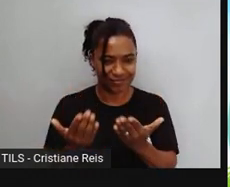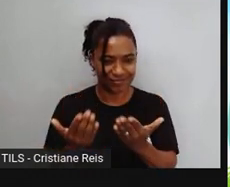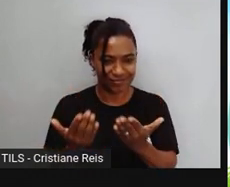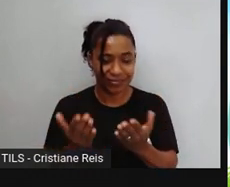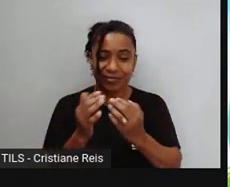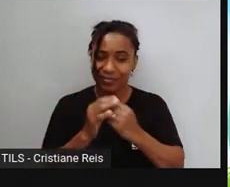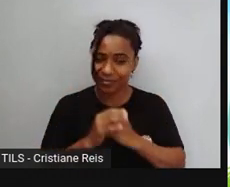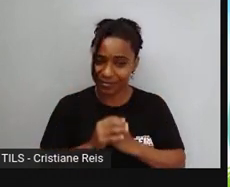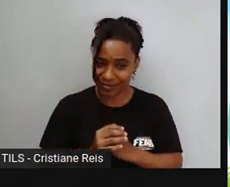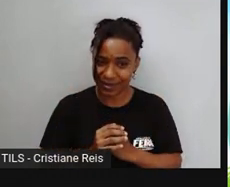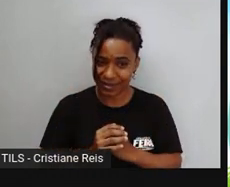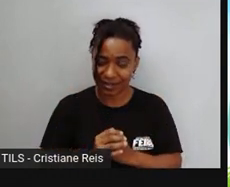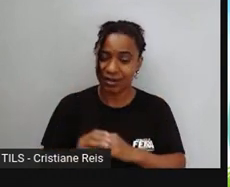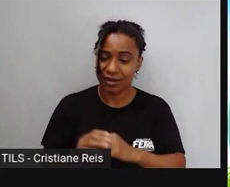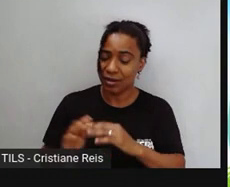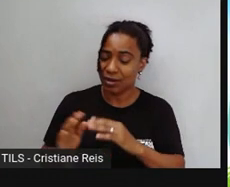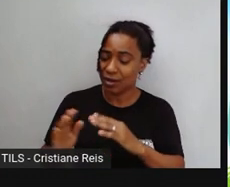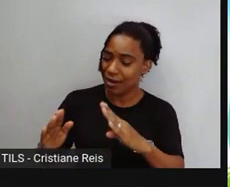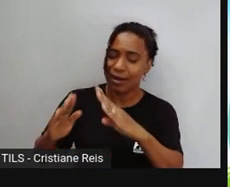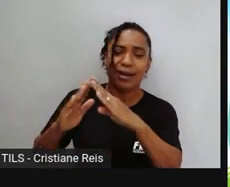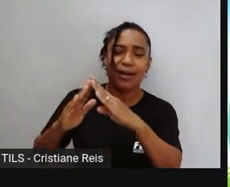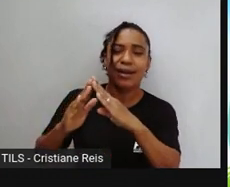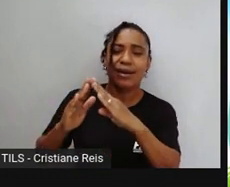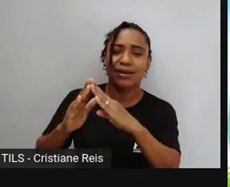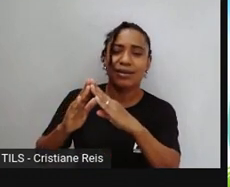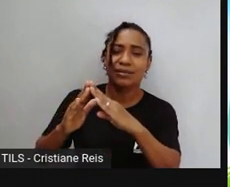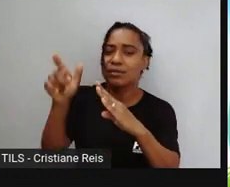que tipo de casa você mora?